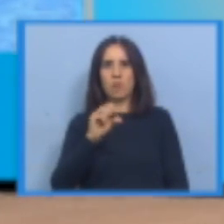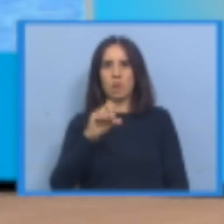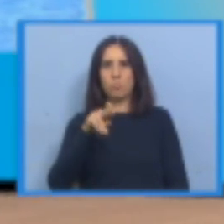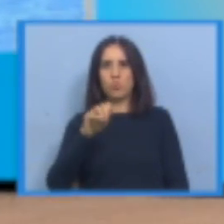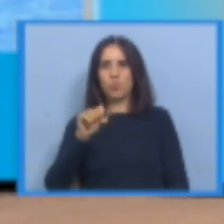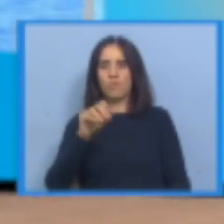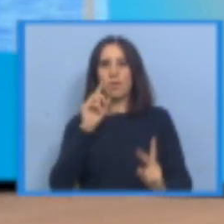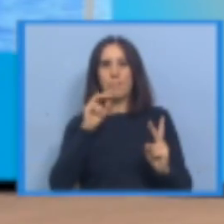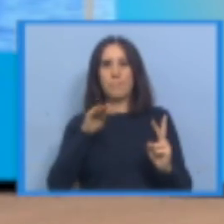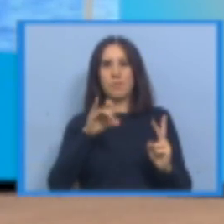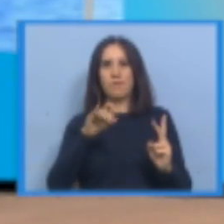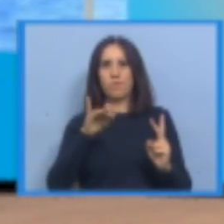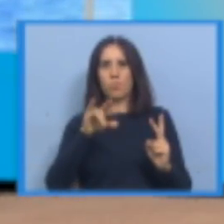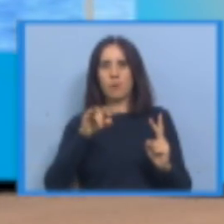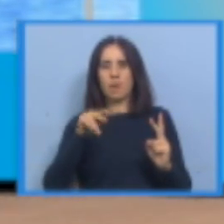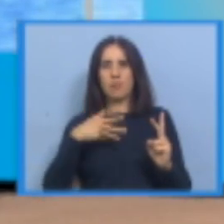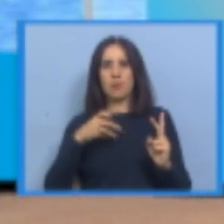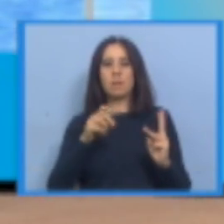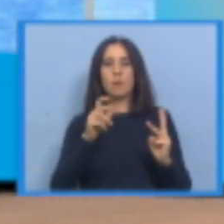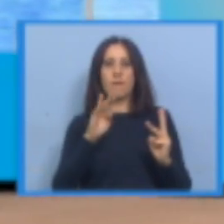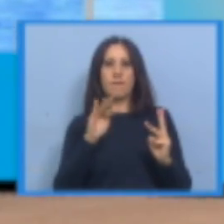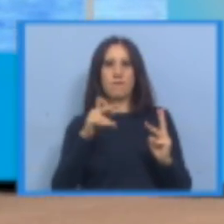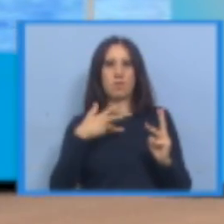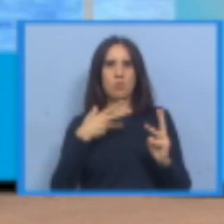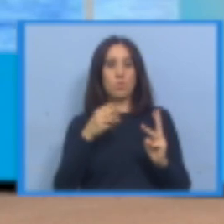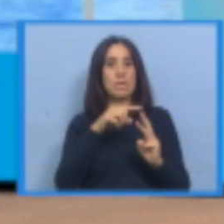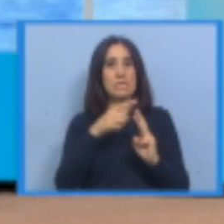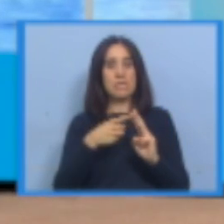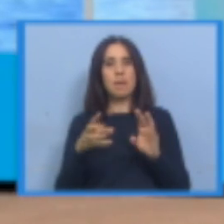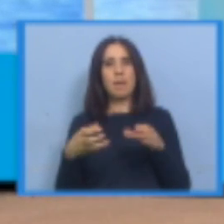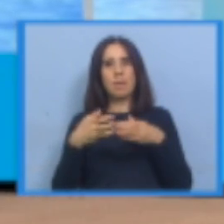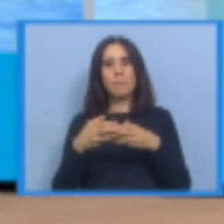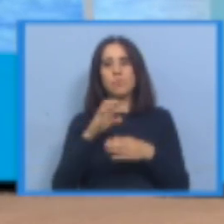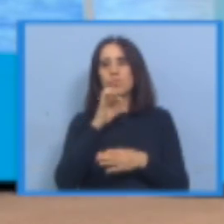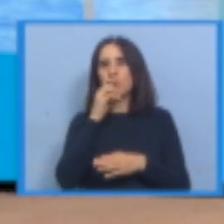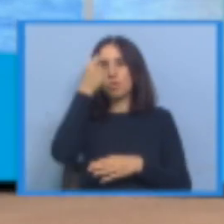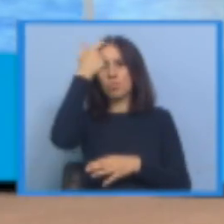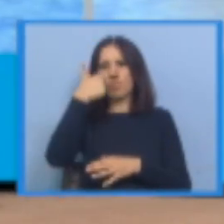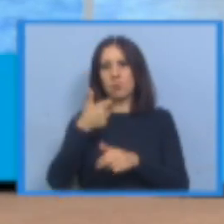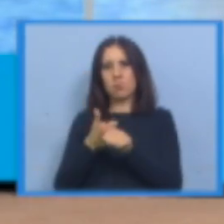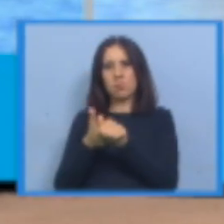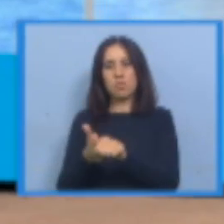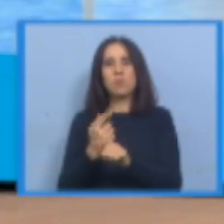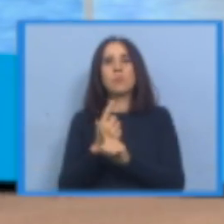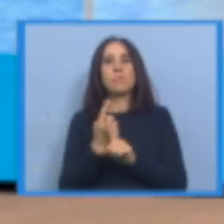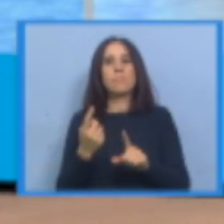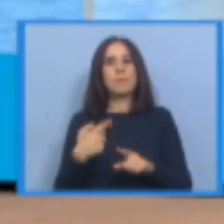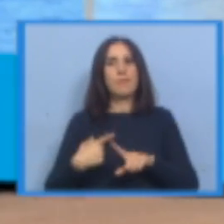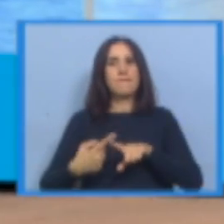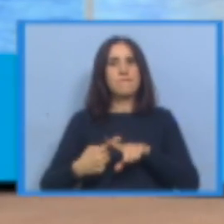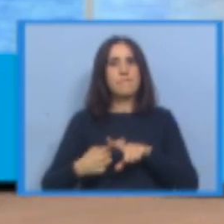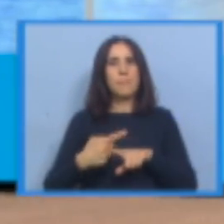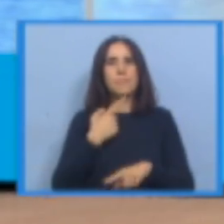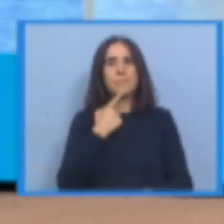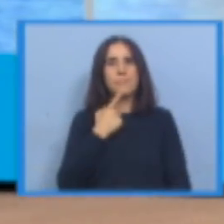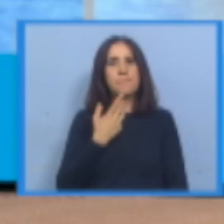e o Mário Farelo, e houve uma equipa em particular que trabalhou sobre a iconografia dos bispos, porque também tínhamos interesse em